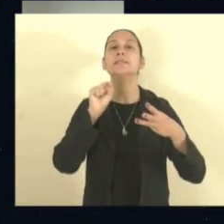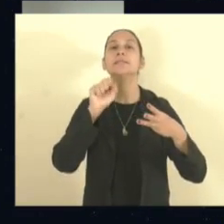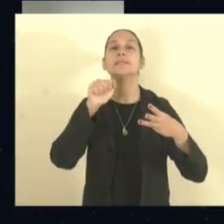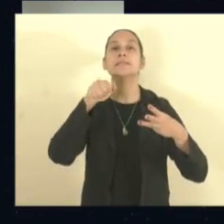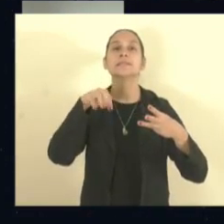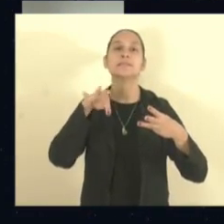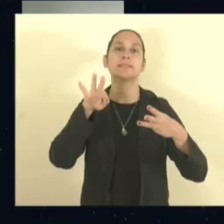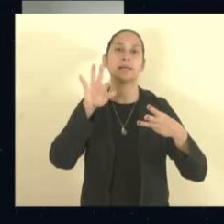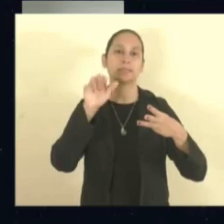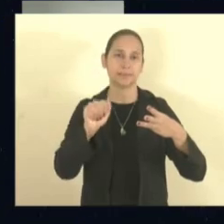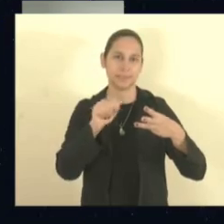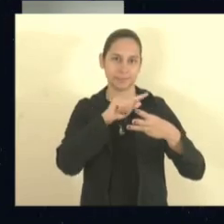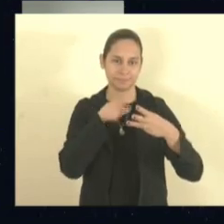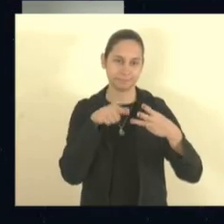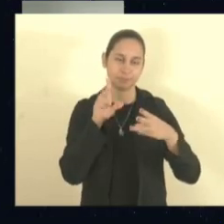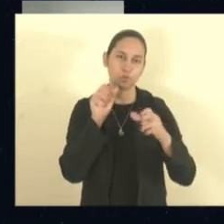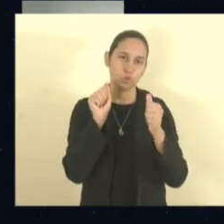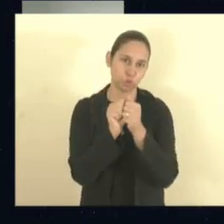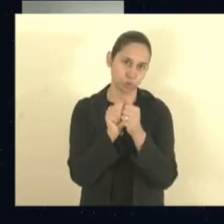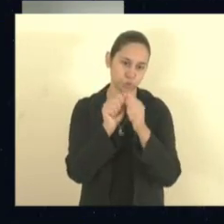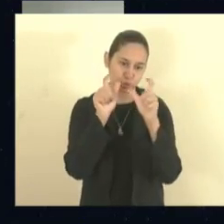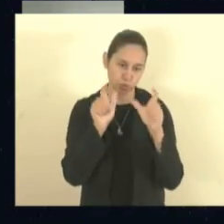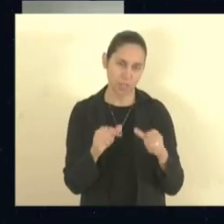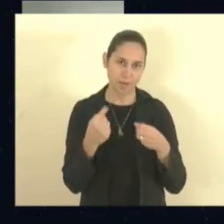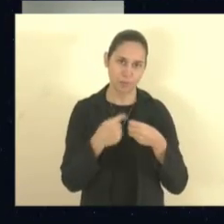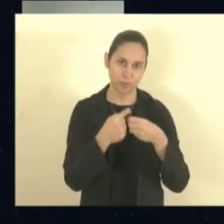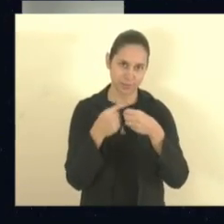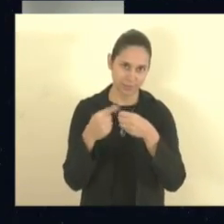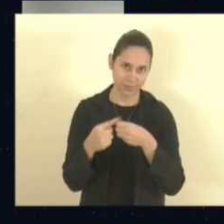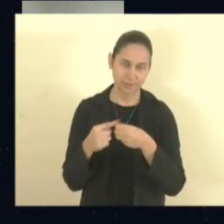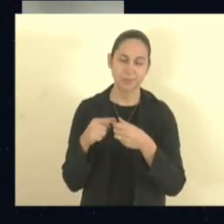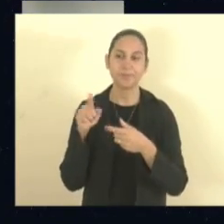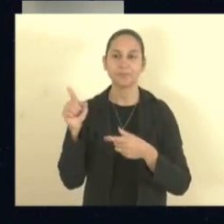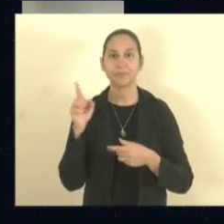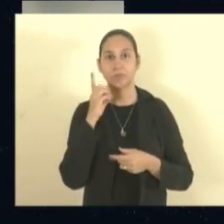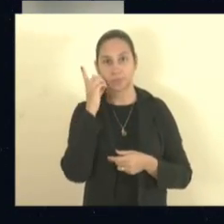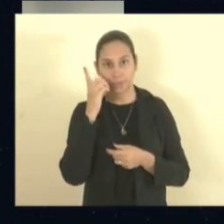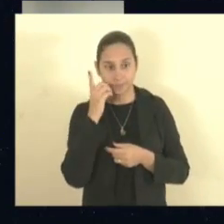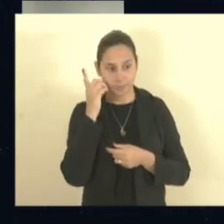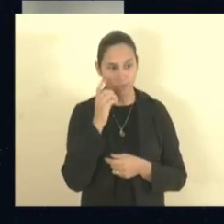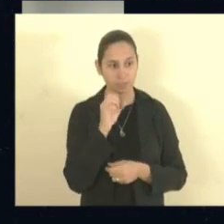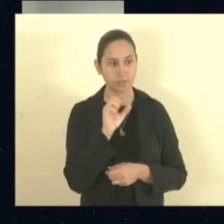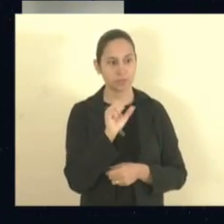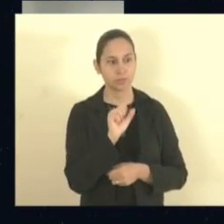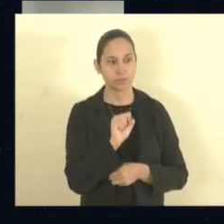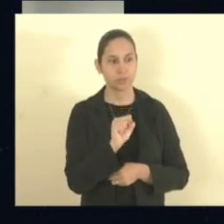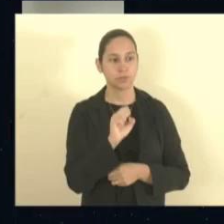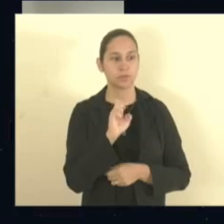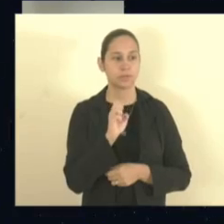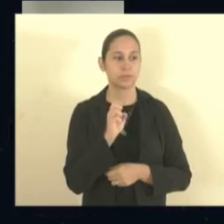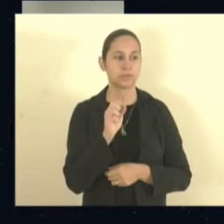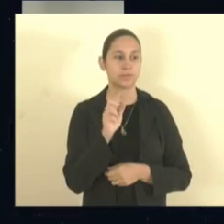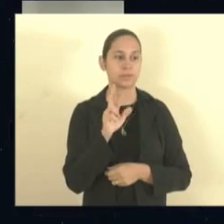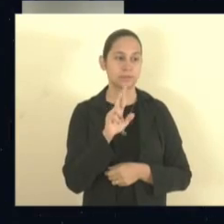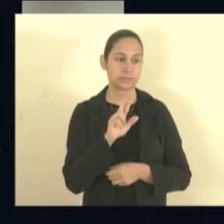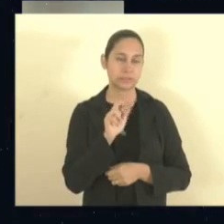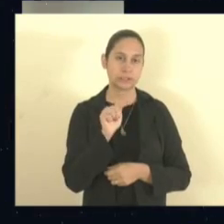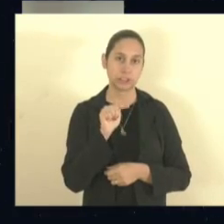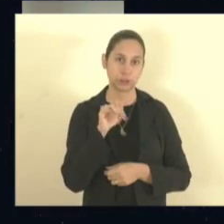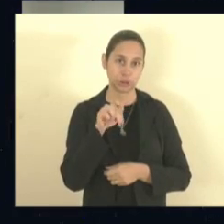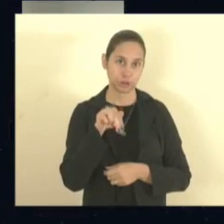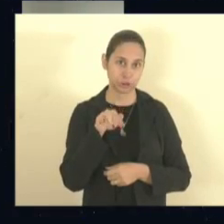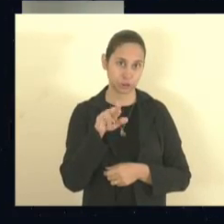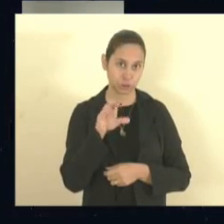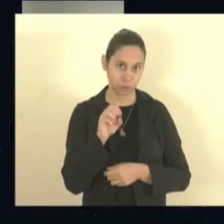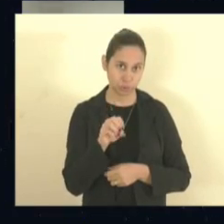Santa Leopoldina. Quando o deputado Serginho, e ele, na sua preocupação, disse que não